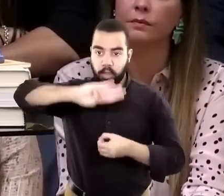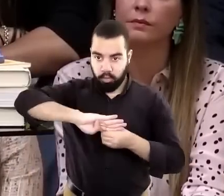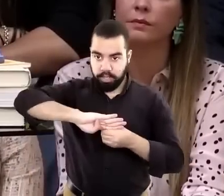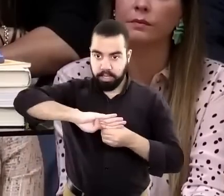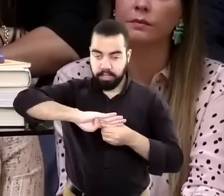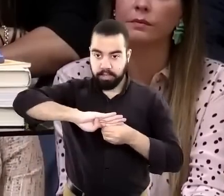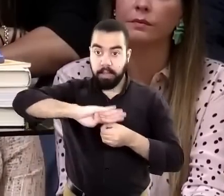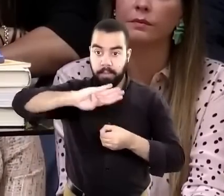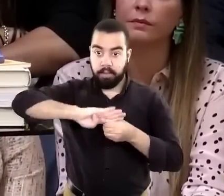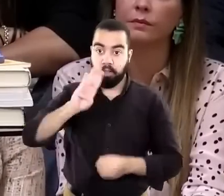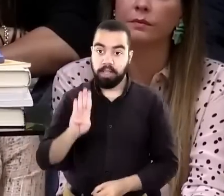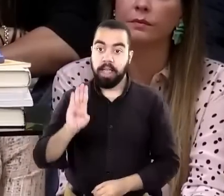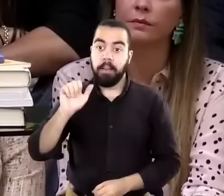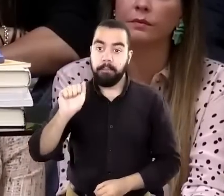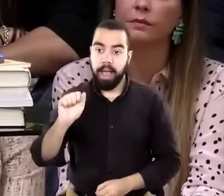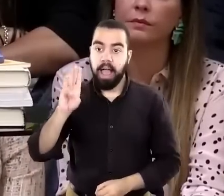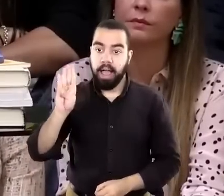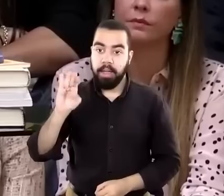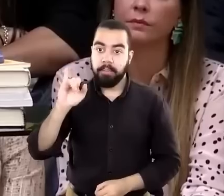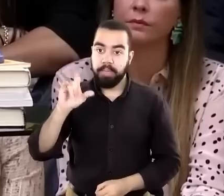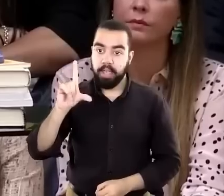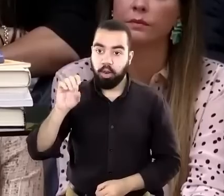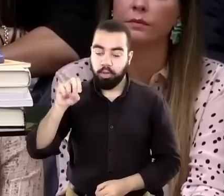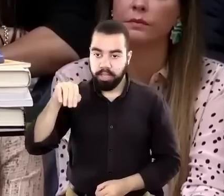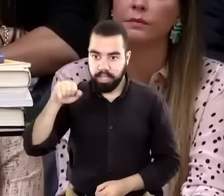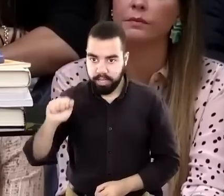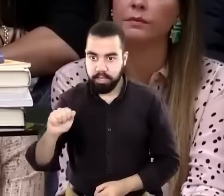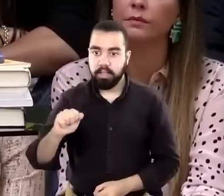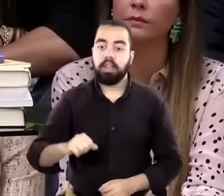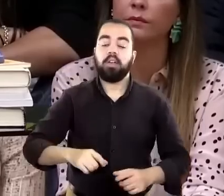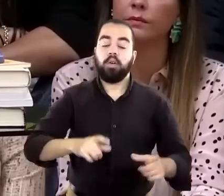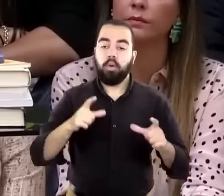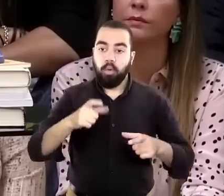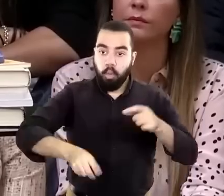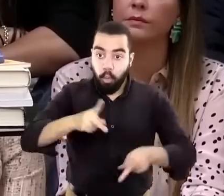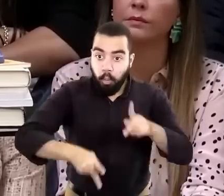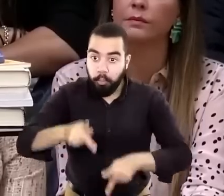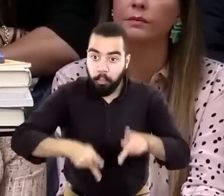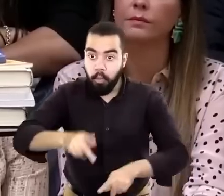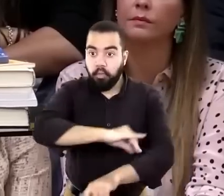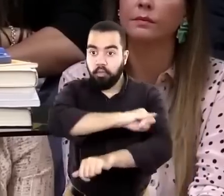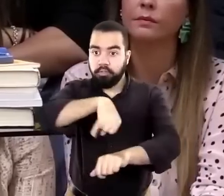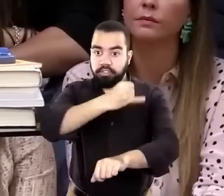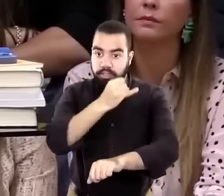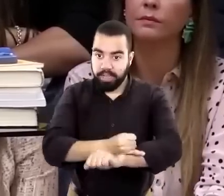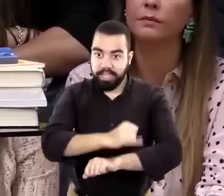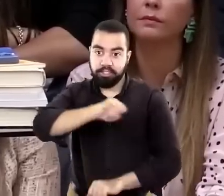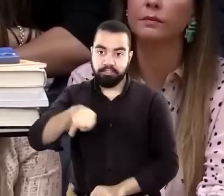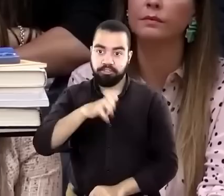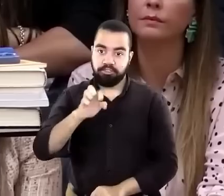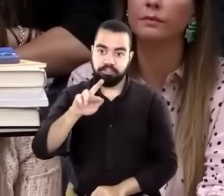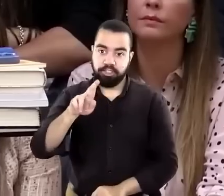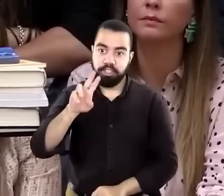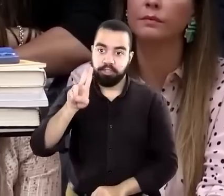Em 586 a.C., a cidade de Jerusalém foi tomada pelo grande e poderoso Império Babilônico.